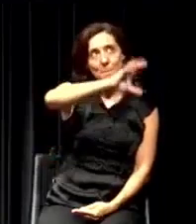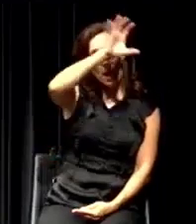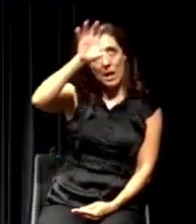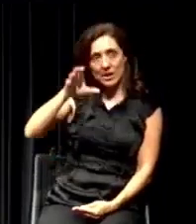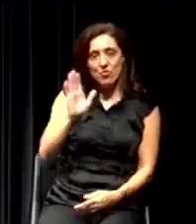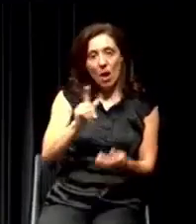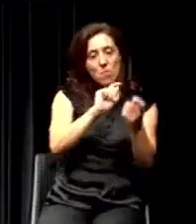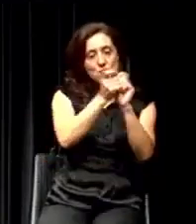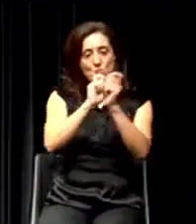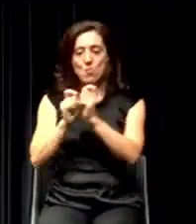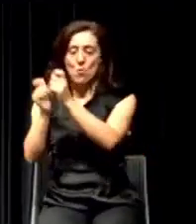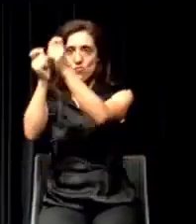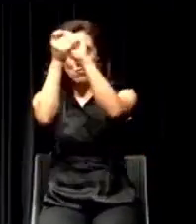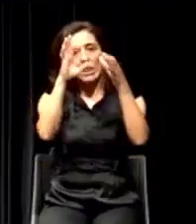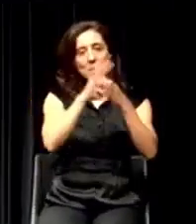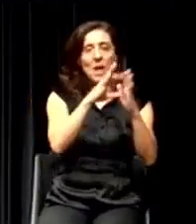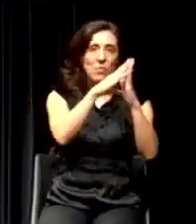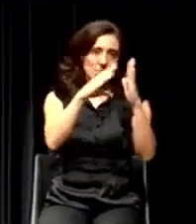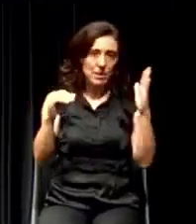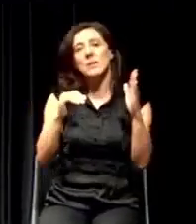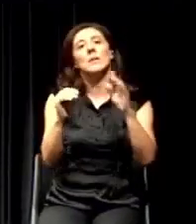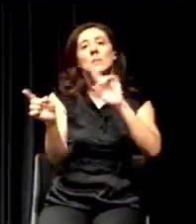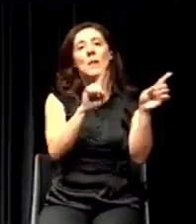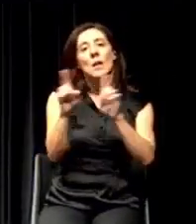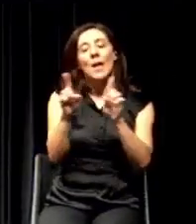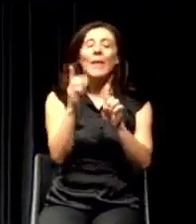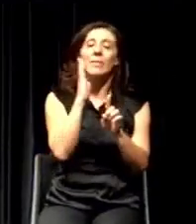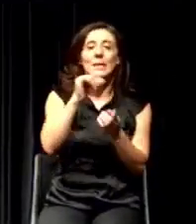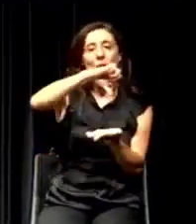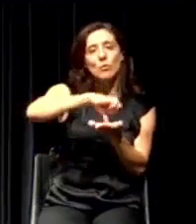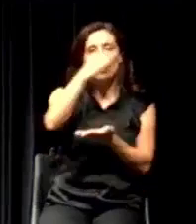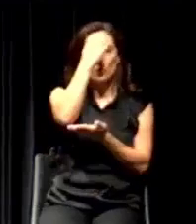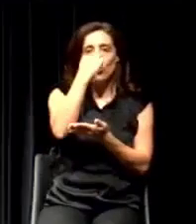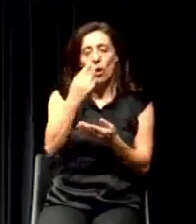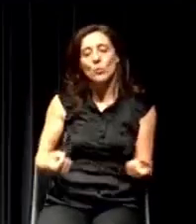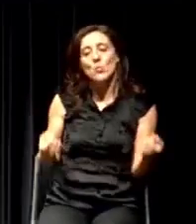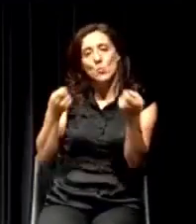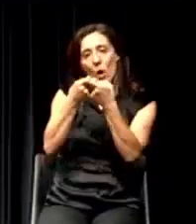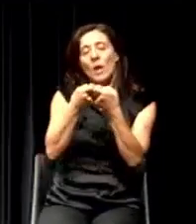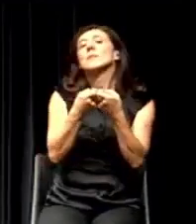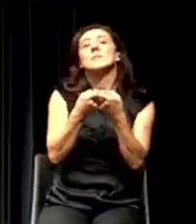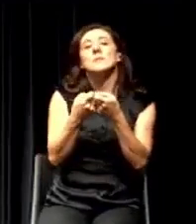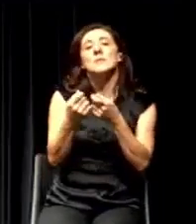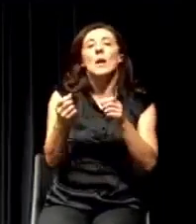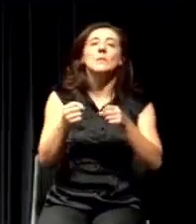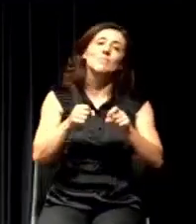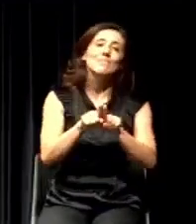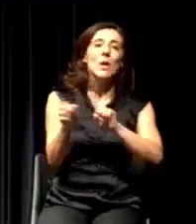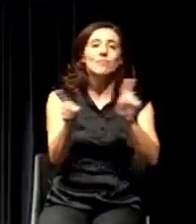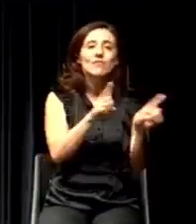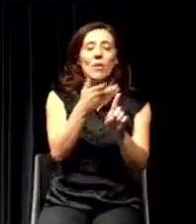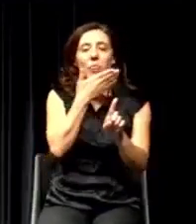em que já se alterou o paradigma da mobilidade é tornar o centro prisional histórico compatível com modos de educação suave ponte